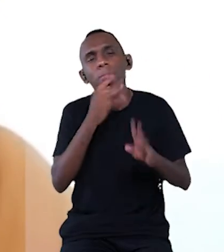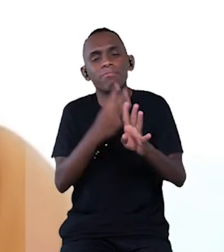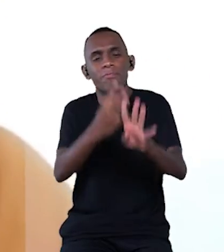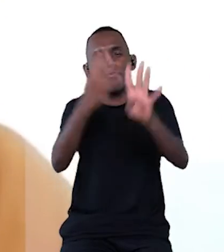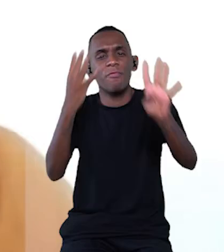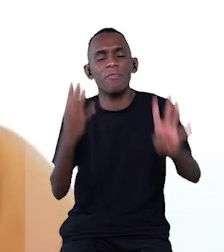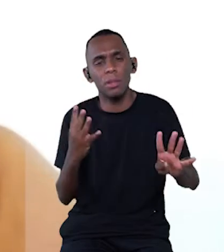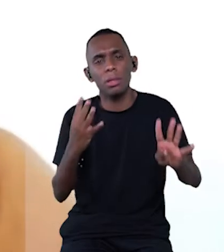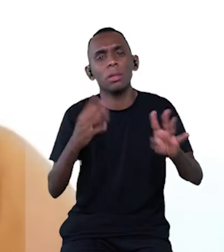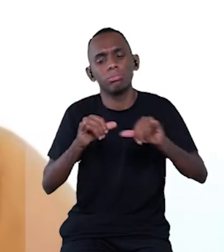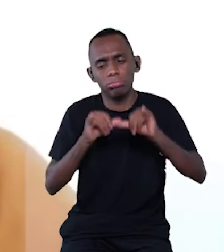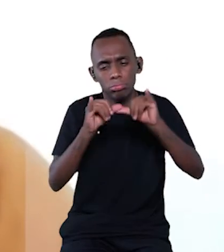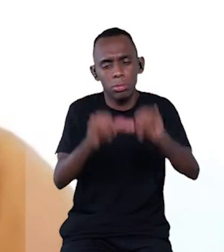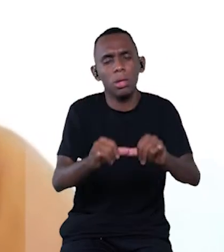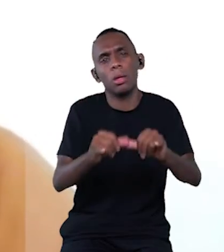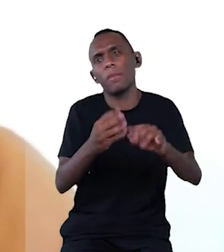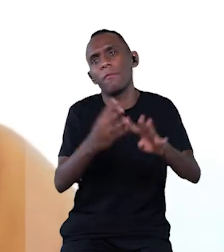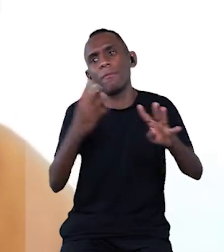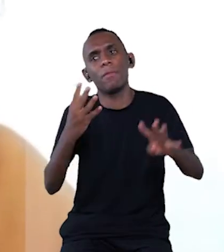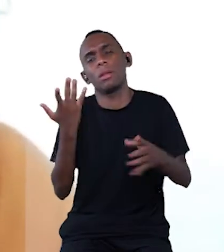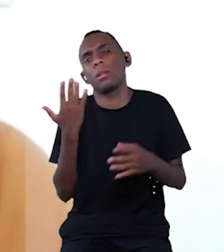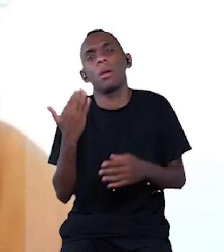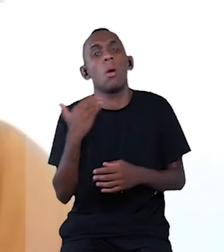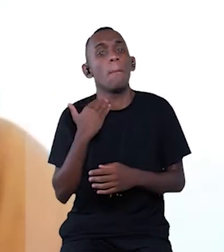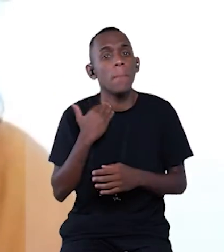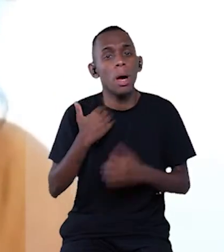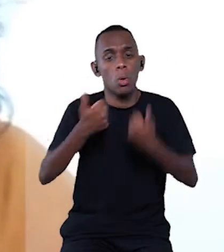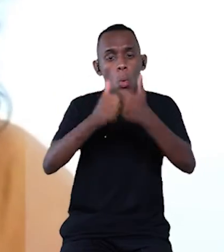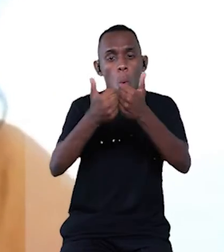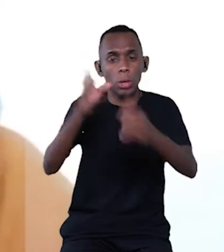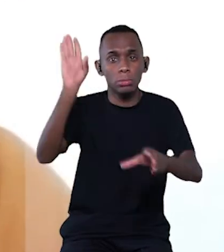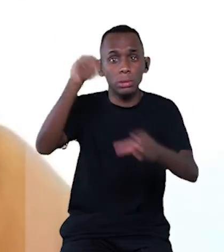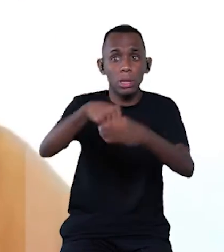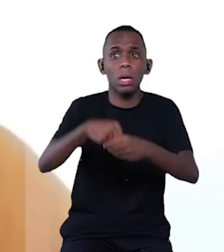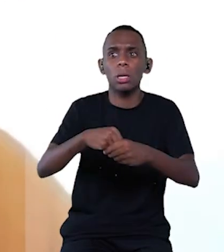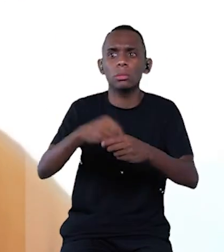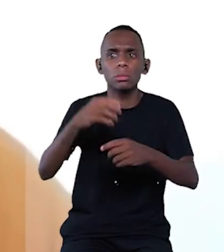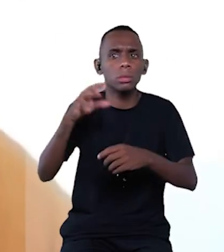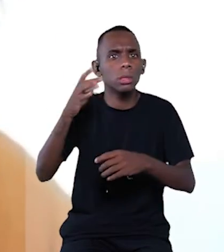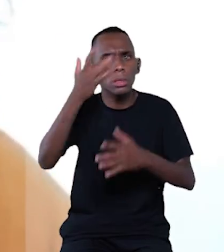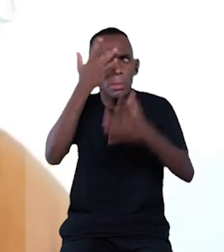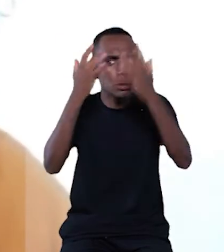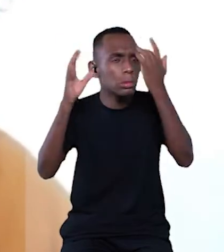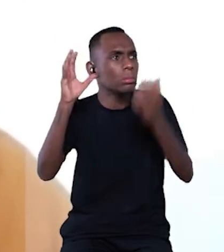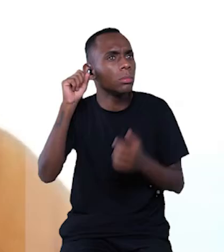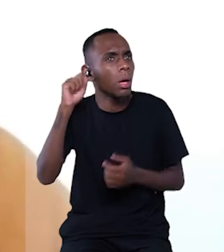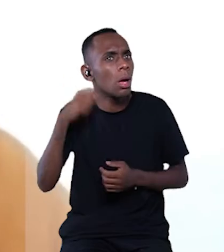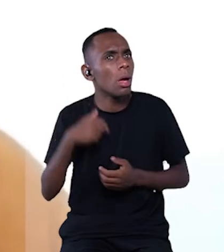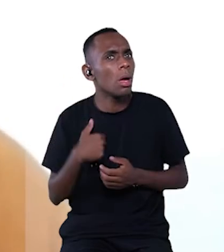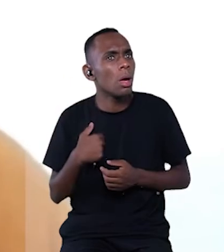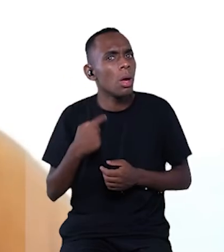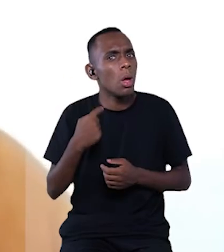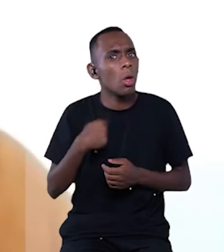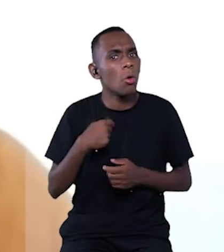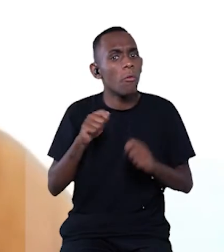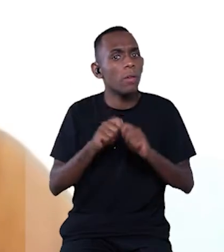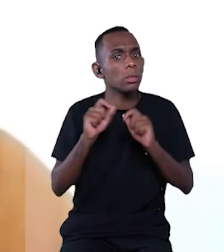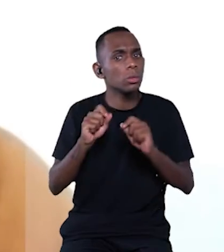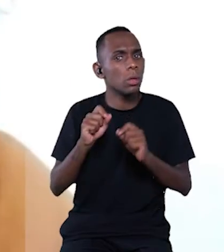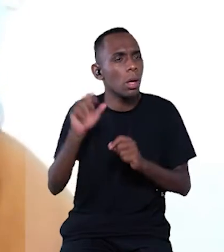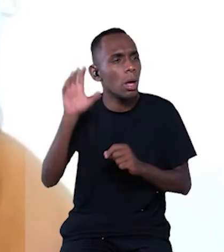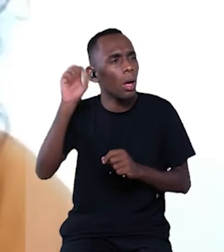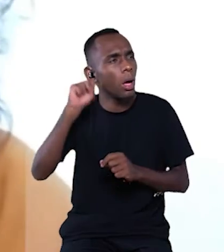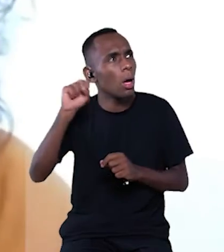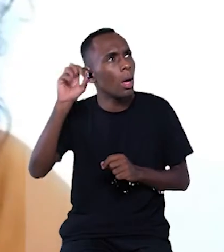de uma padaria, estou na fila de um banco, estou dentro de um ônibus, e se eu ouço pessoas conversando, eu pego